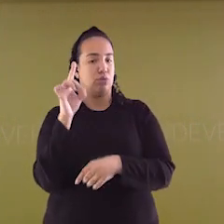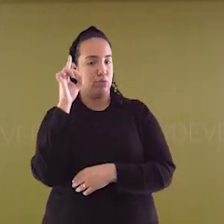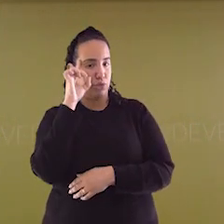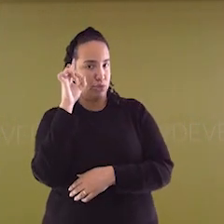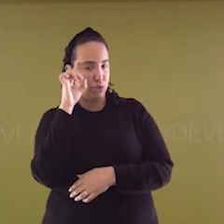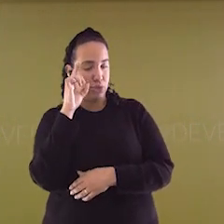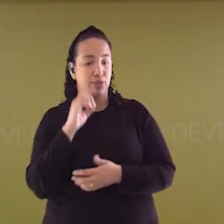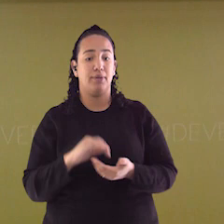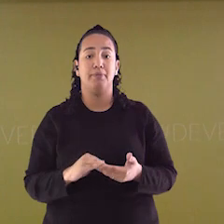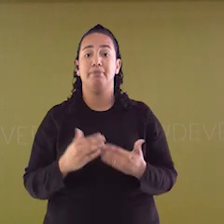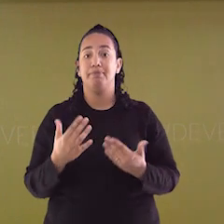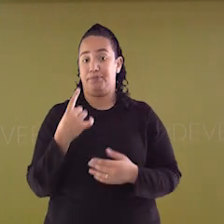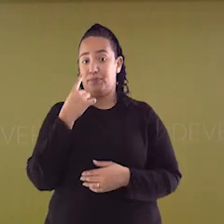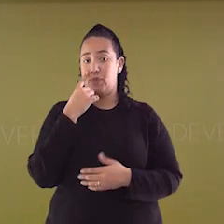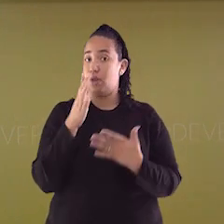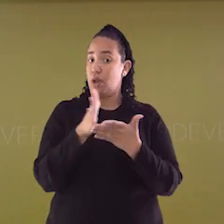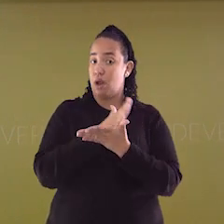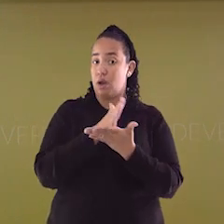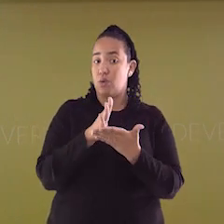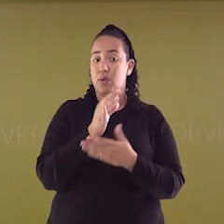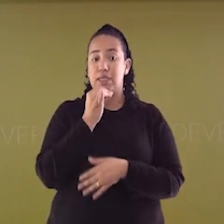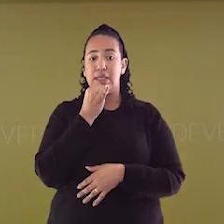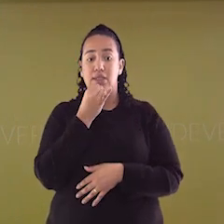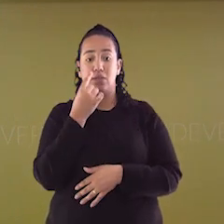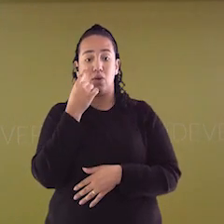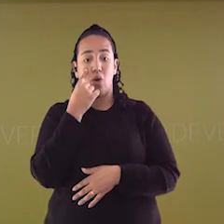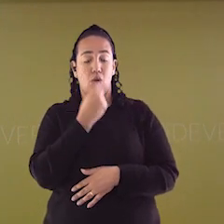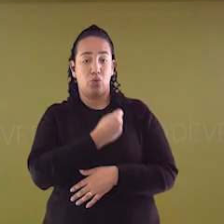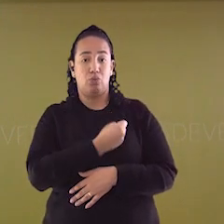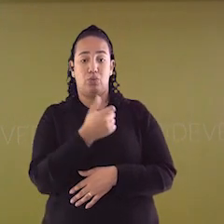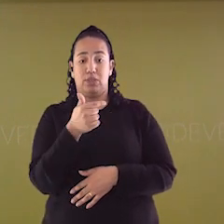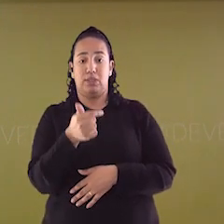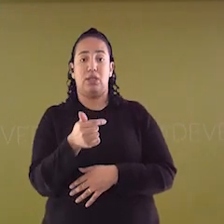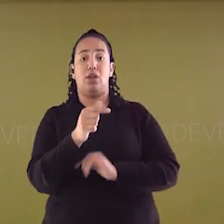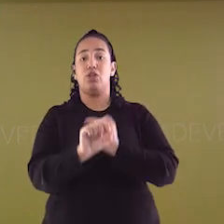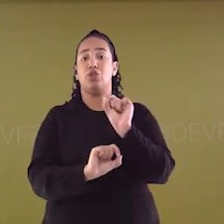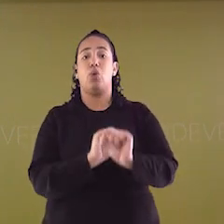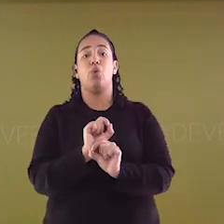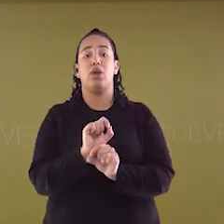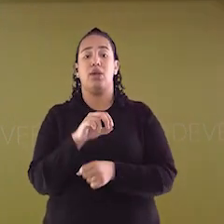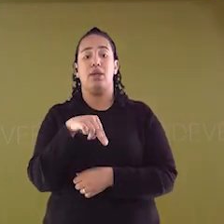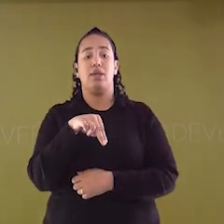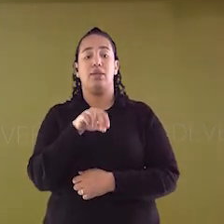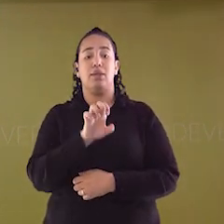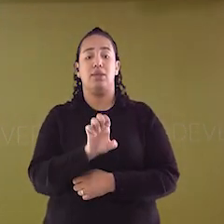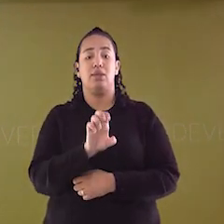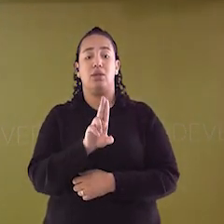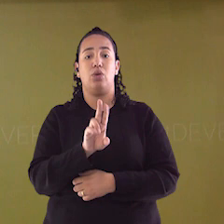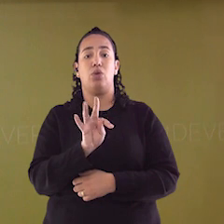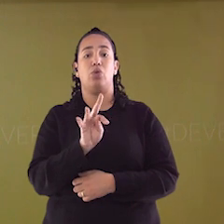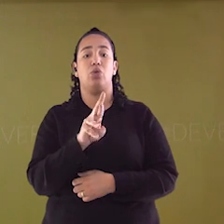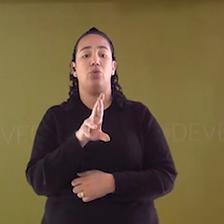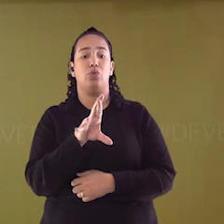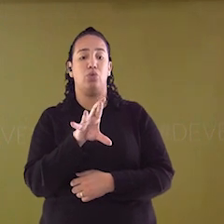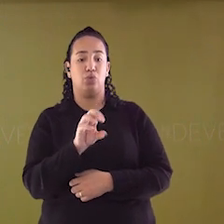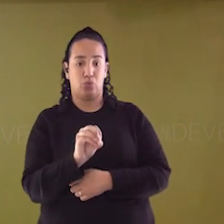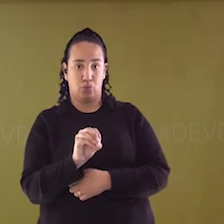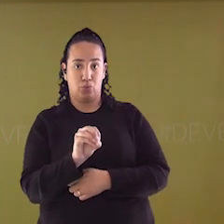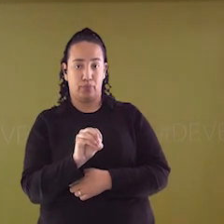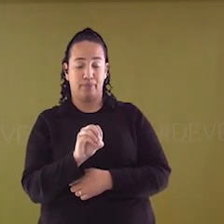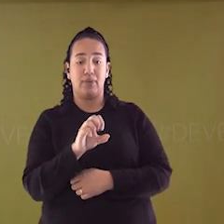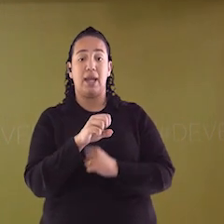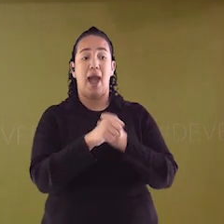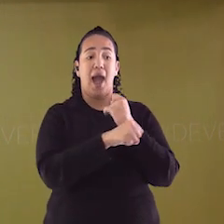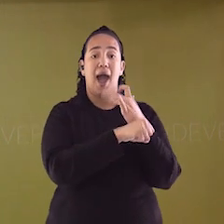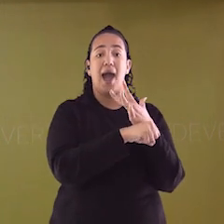alguns exemplos e observe também que o número 7 ele é neutro. Então, quanto mais ácido for,